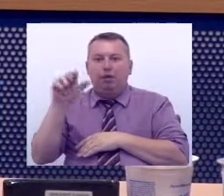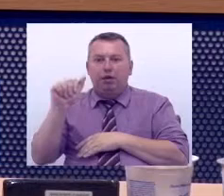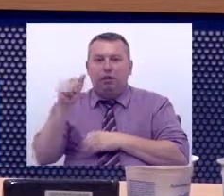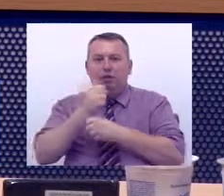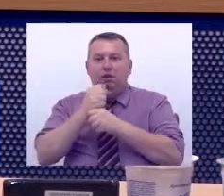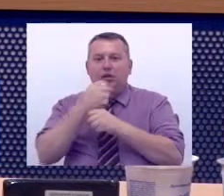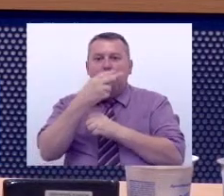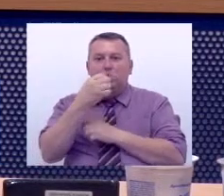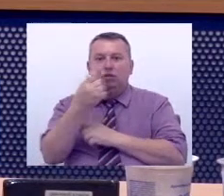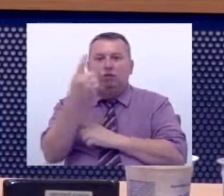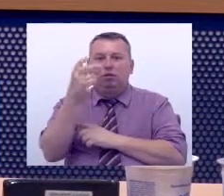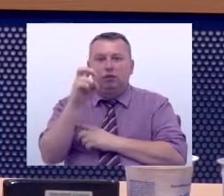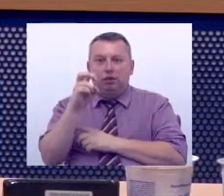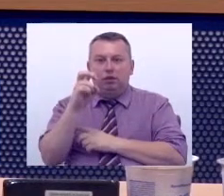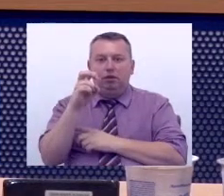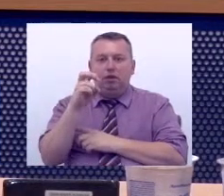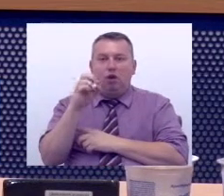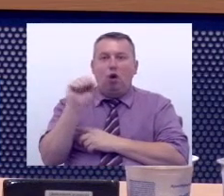2015